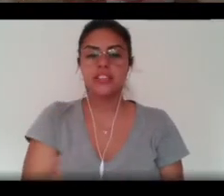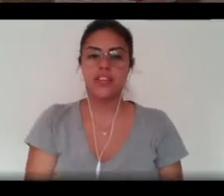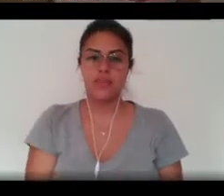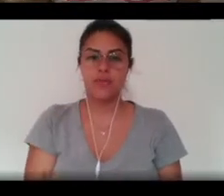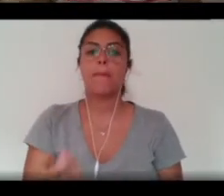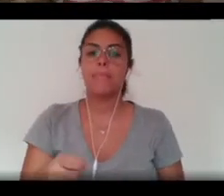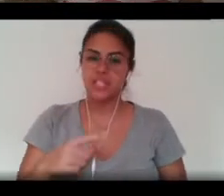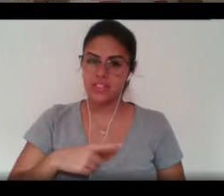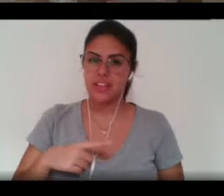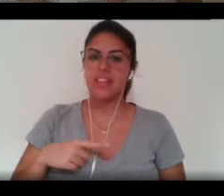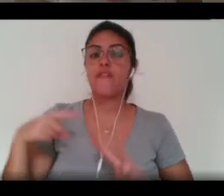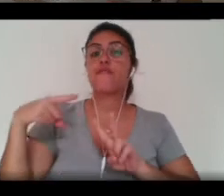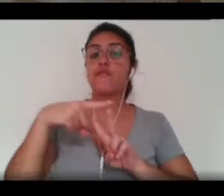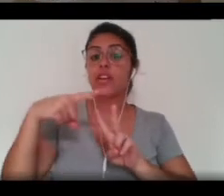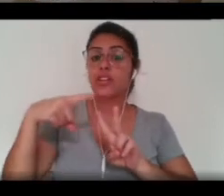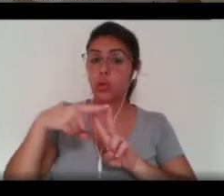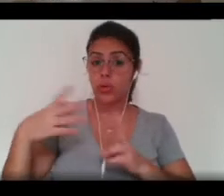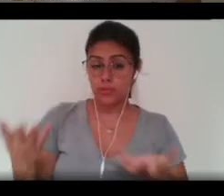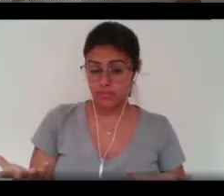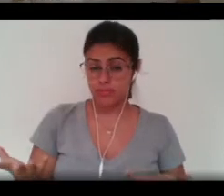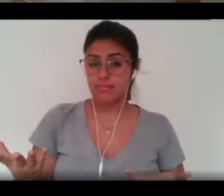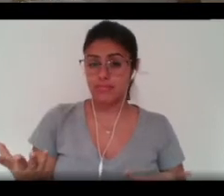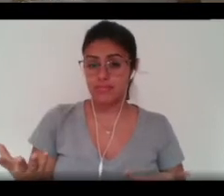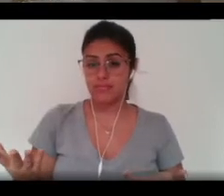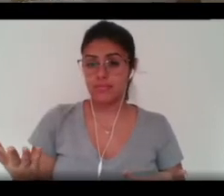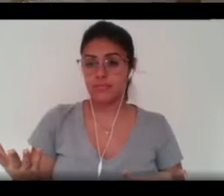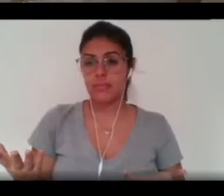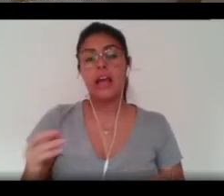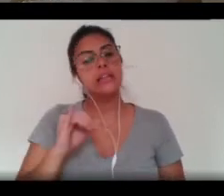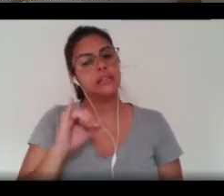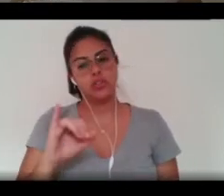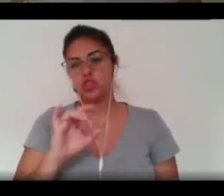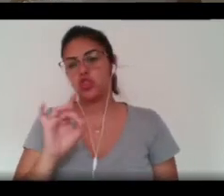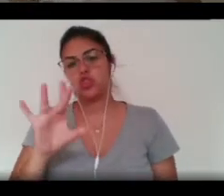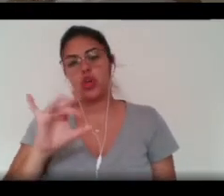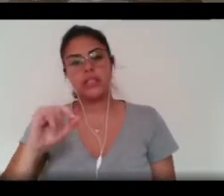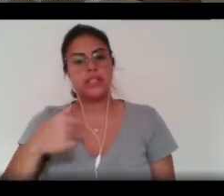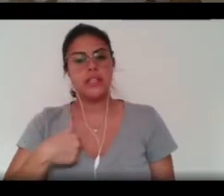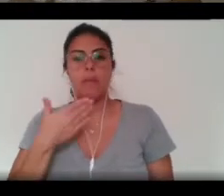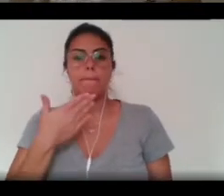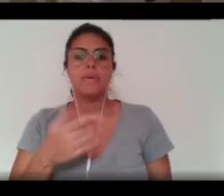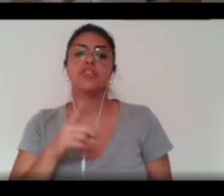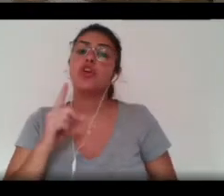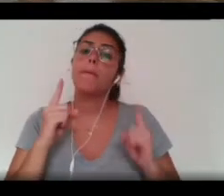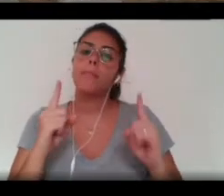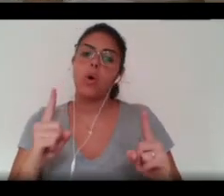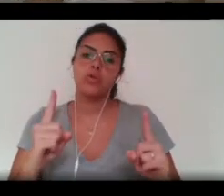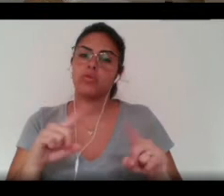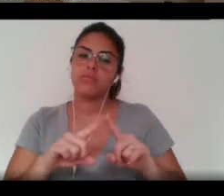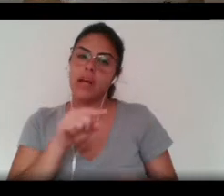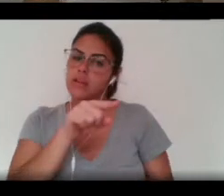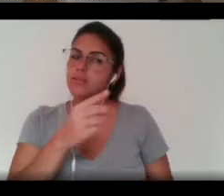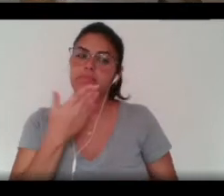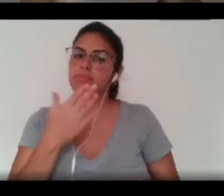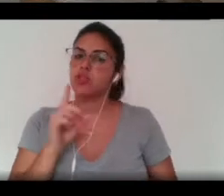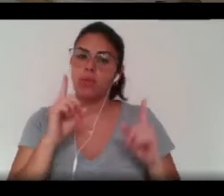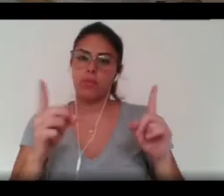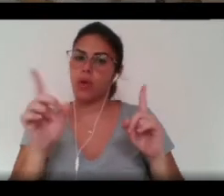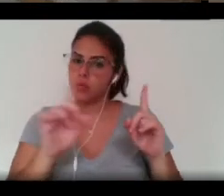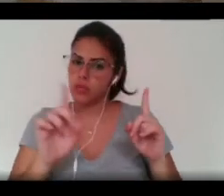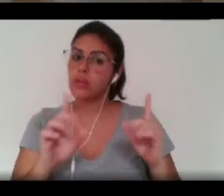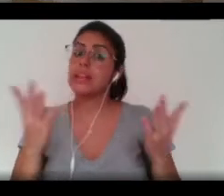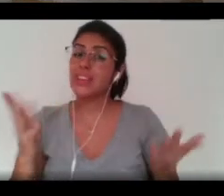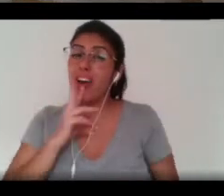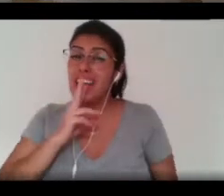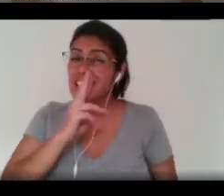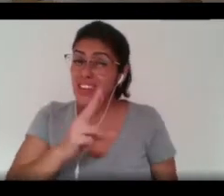você tem que me retornar um vetor velocidade, certo? A não ser que eu peça o módulo especificamente, que